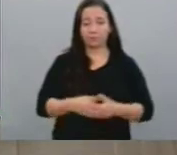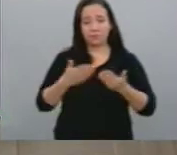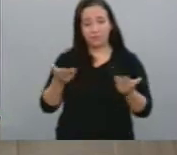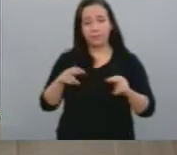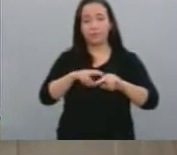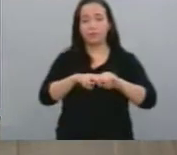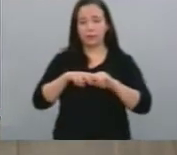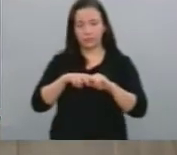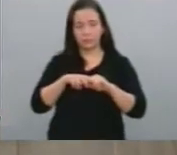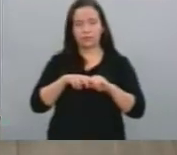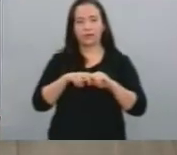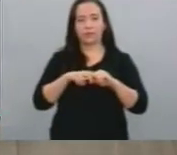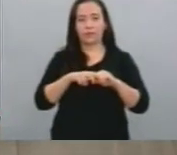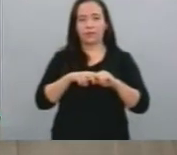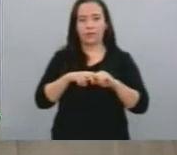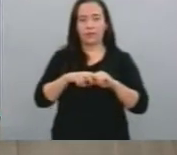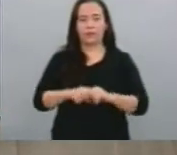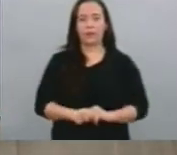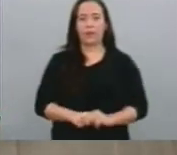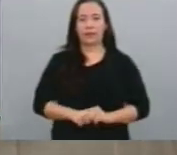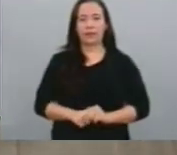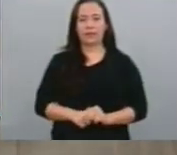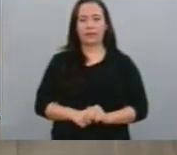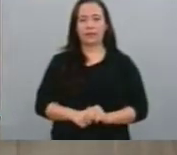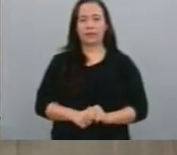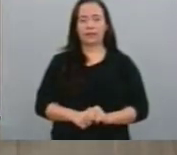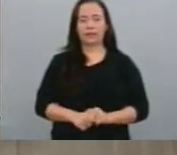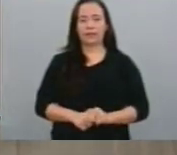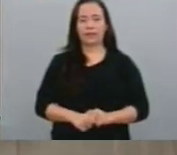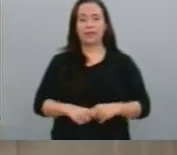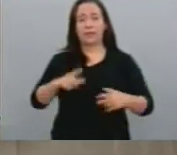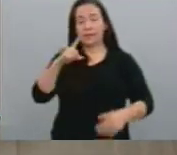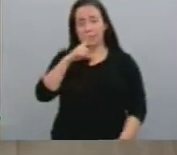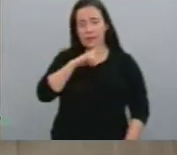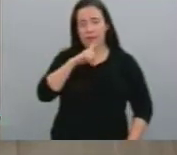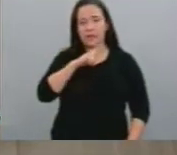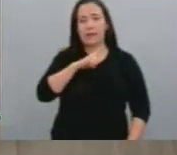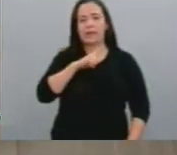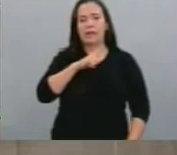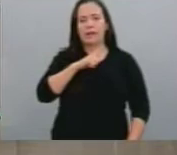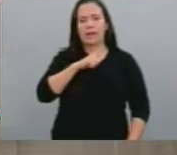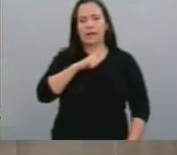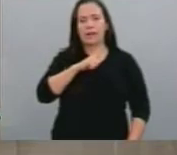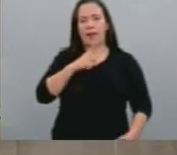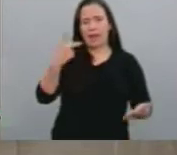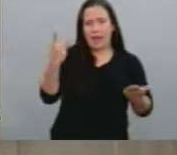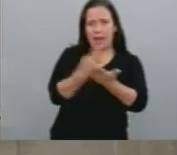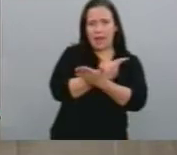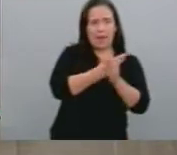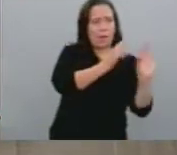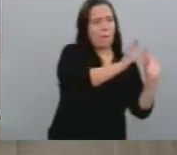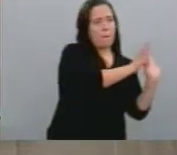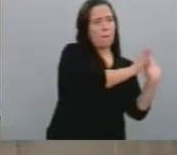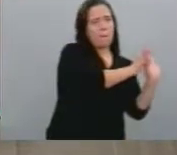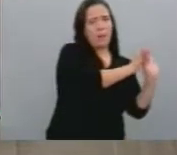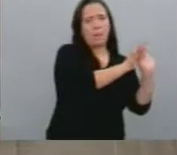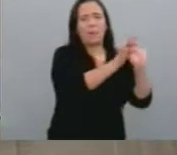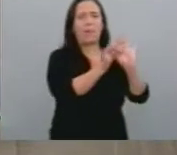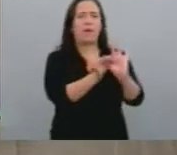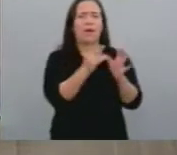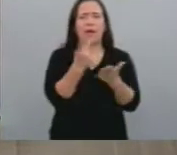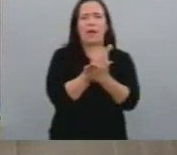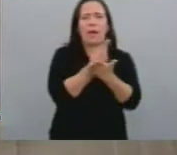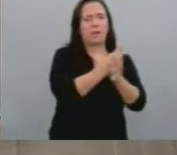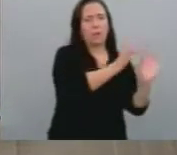Portanto, há um erro e ele vai se somando a outros há décadas. Foi